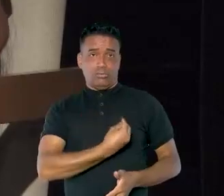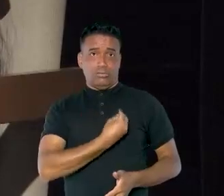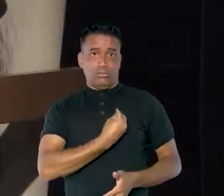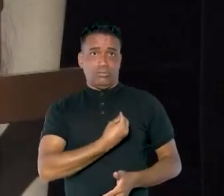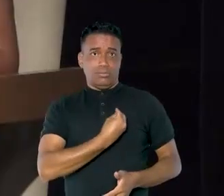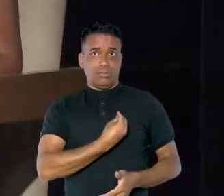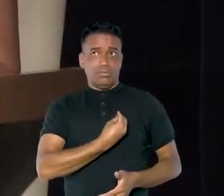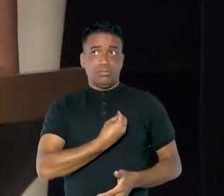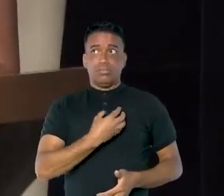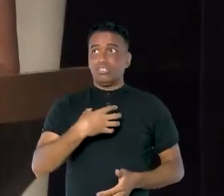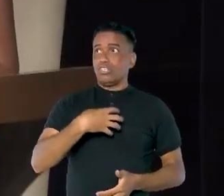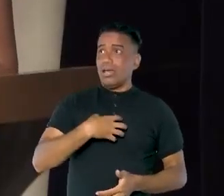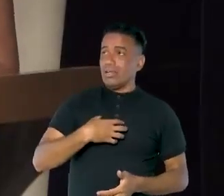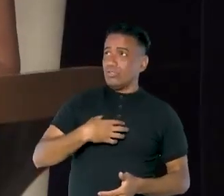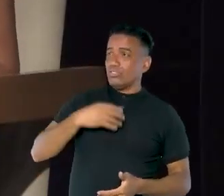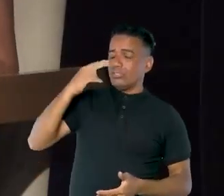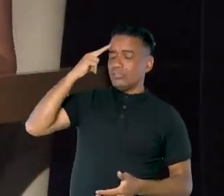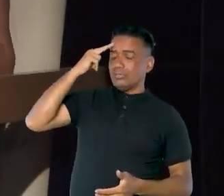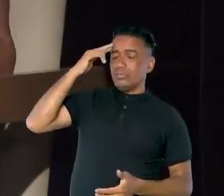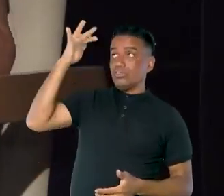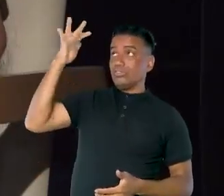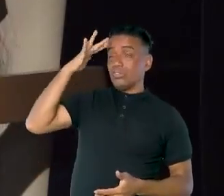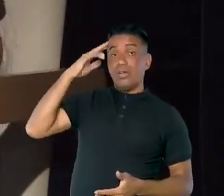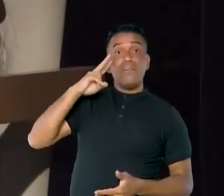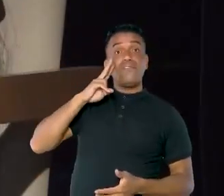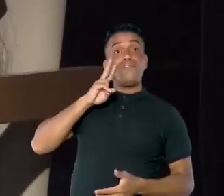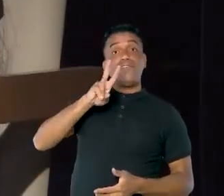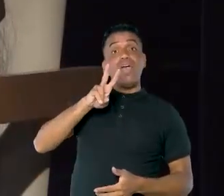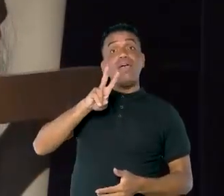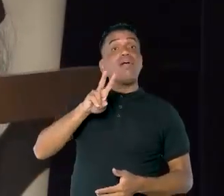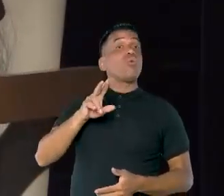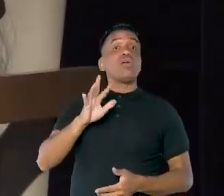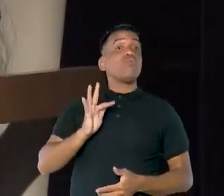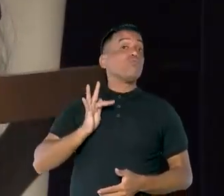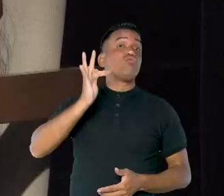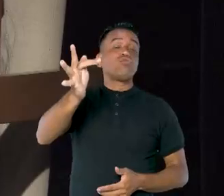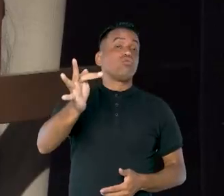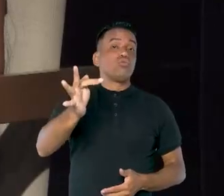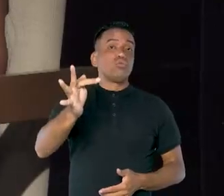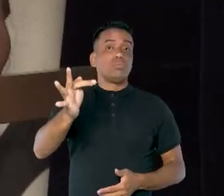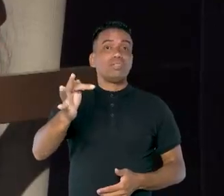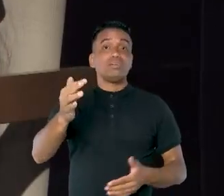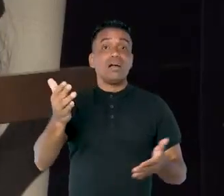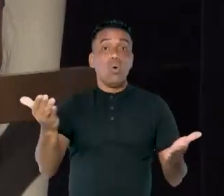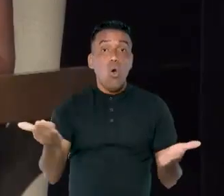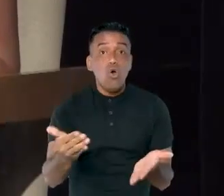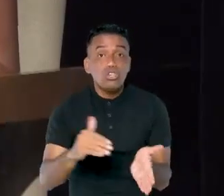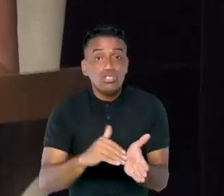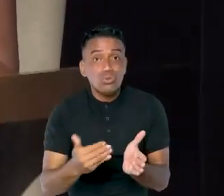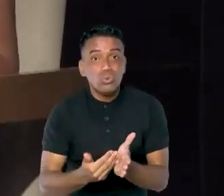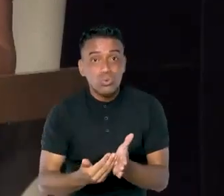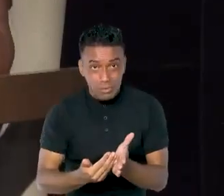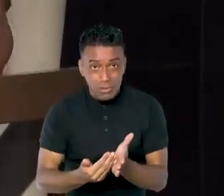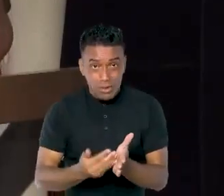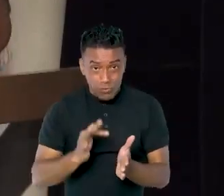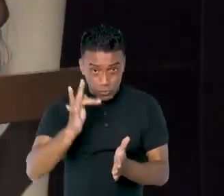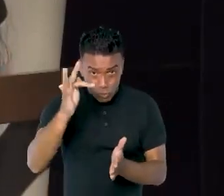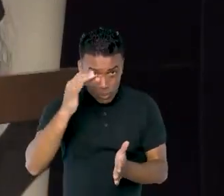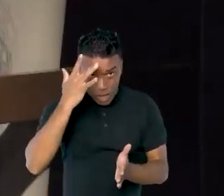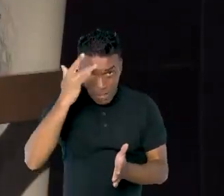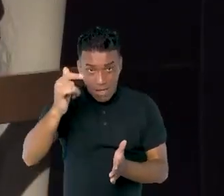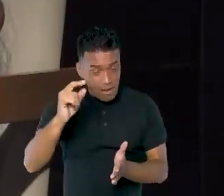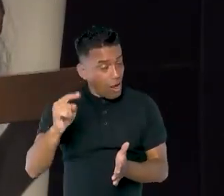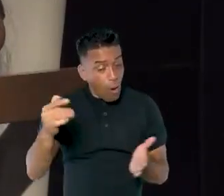de sonhar o nosso futuro, porque o futuro é tudo é hoje, o futuro não é amanhã, o futuro